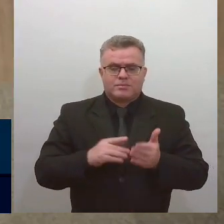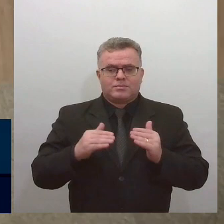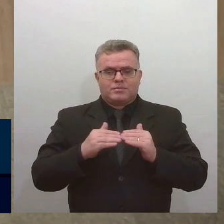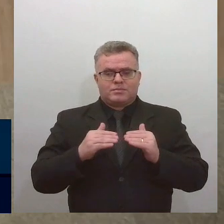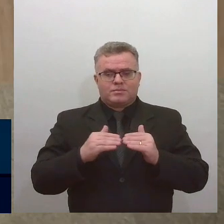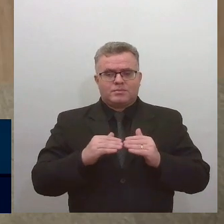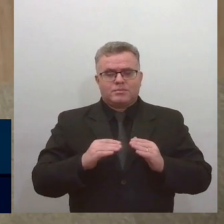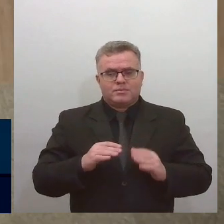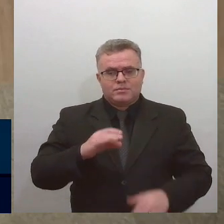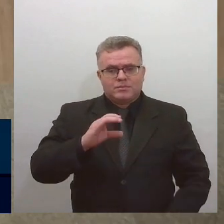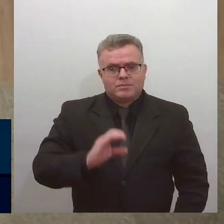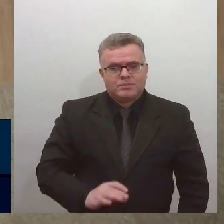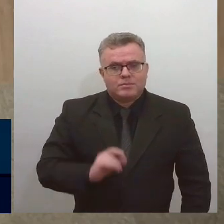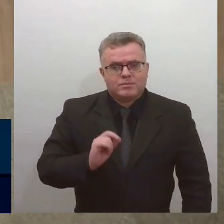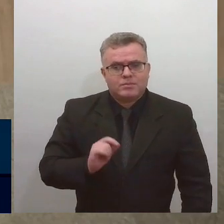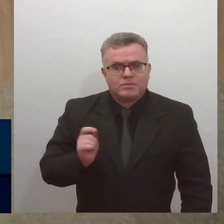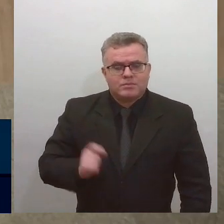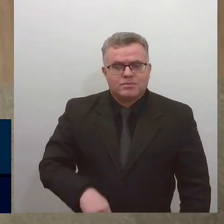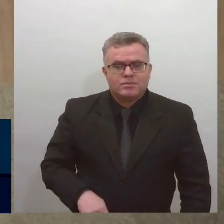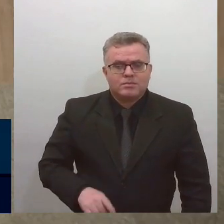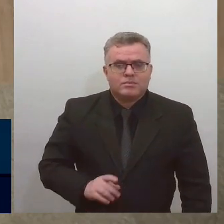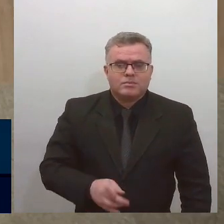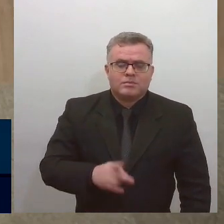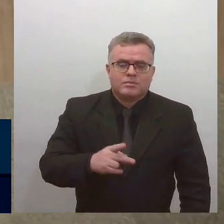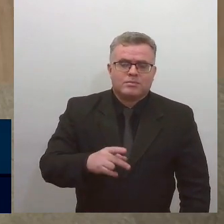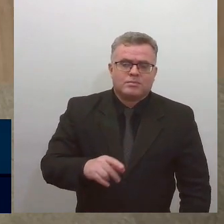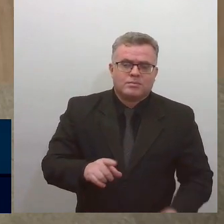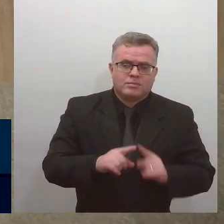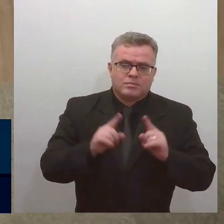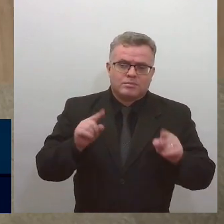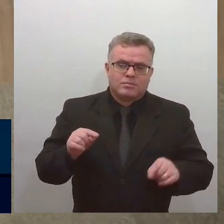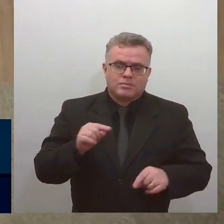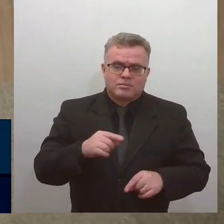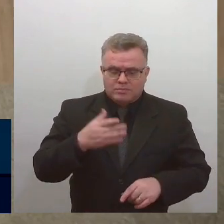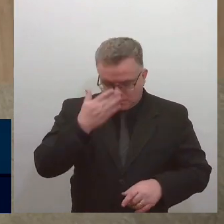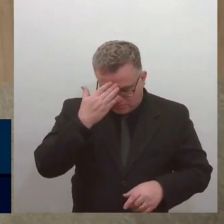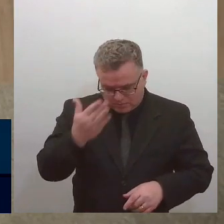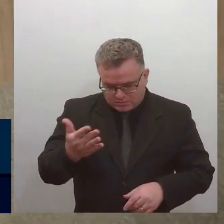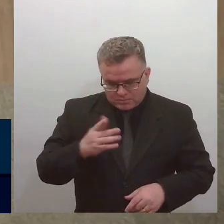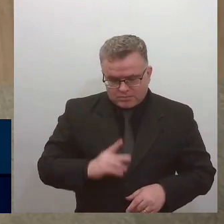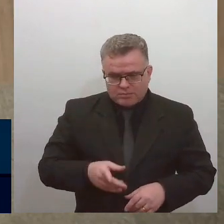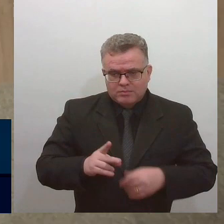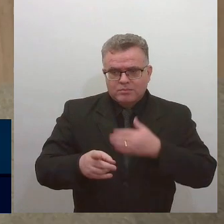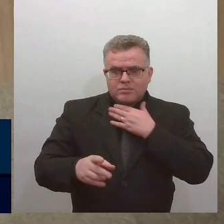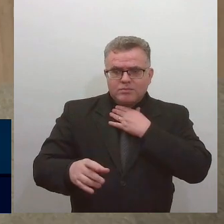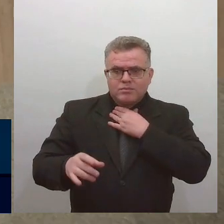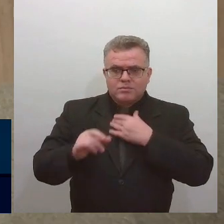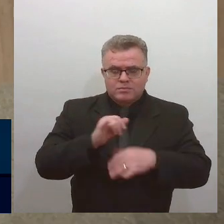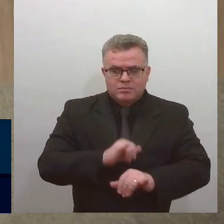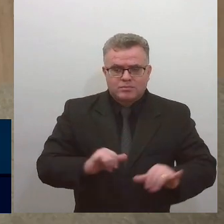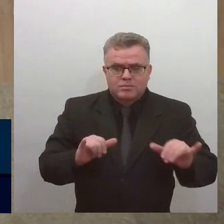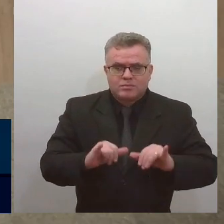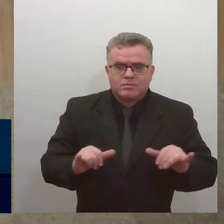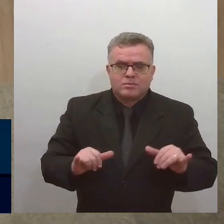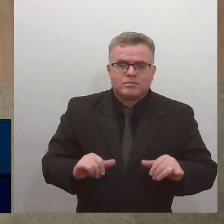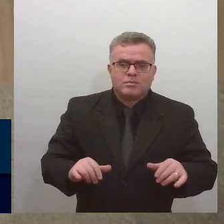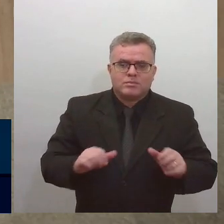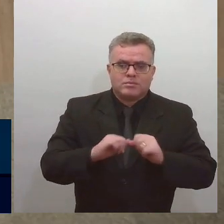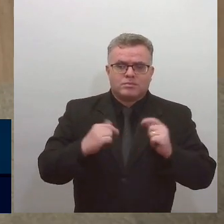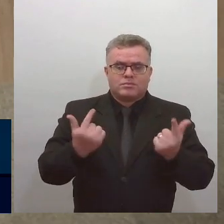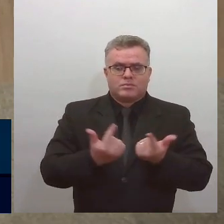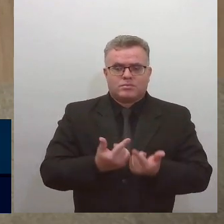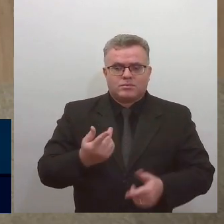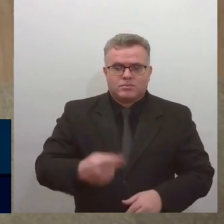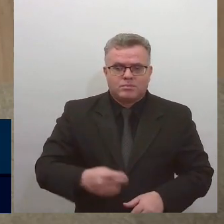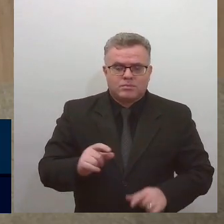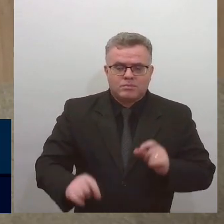um grande um grande servidor do denite então obrigado e dizer que a assembleia sempre está à sua disposição e Sandro lhe Manda um